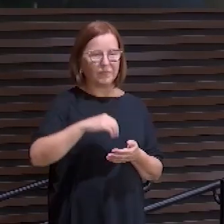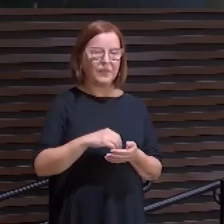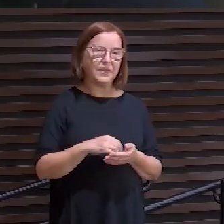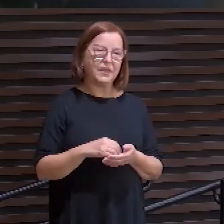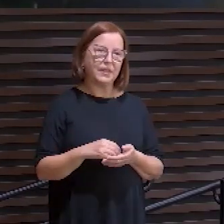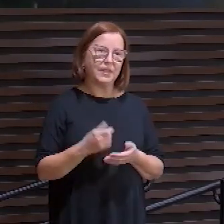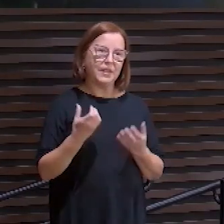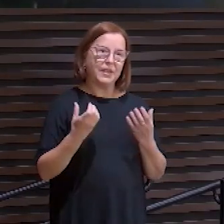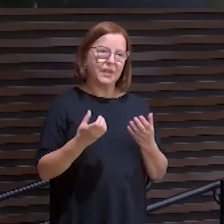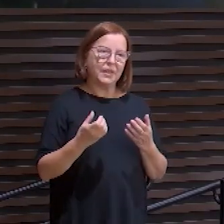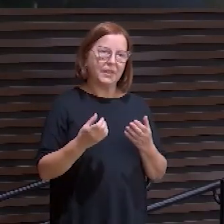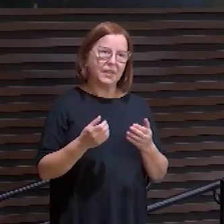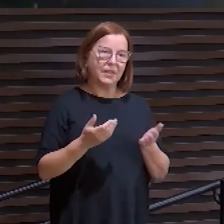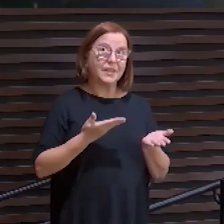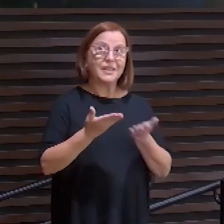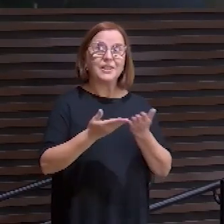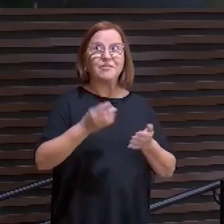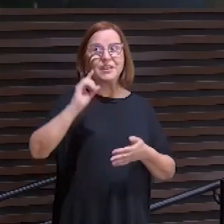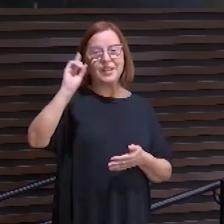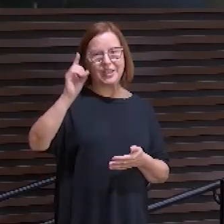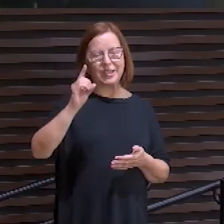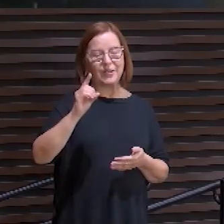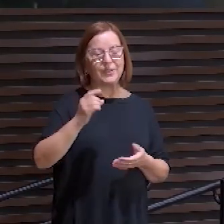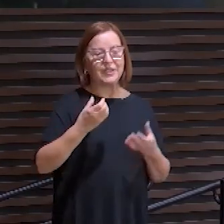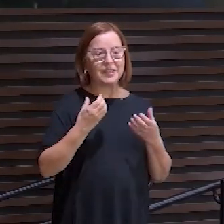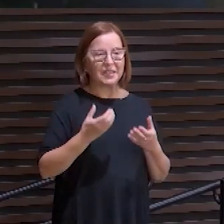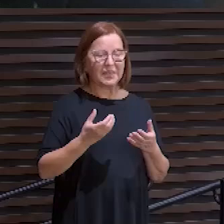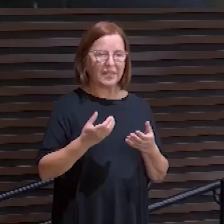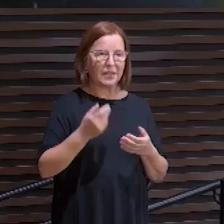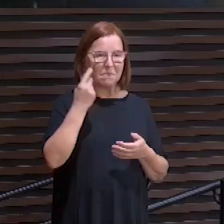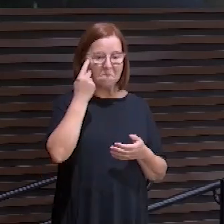e ser usado para a salvação de almas.